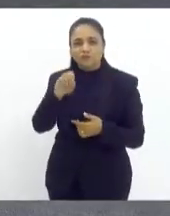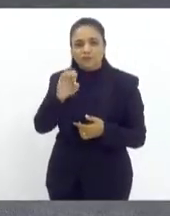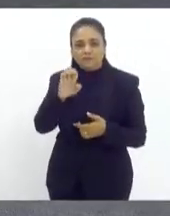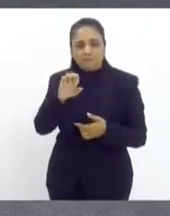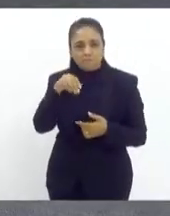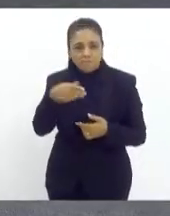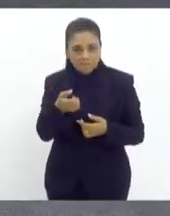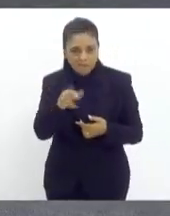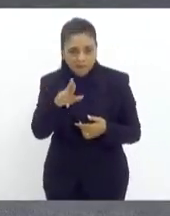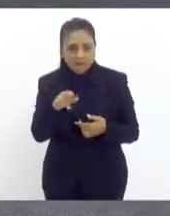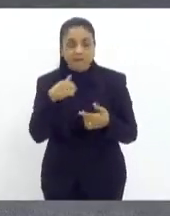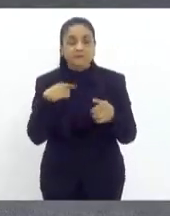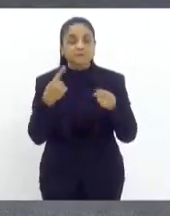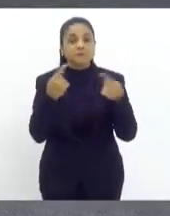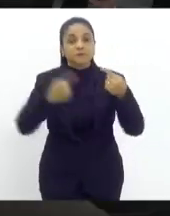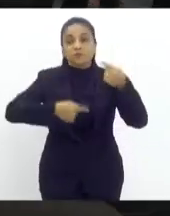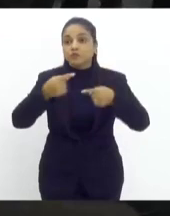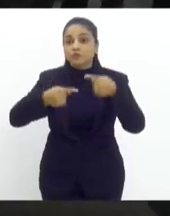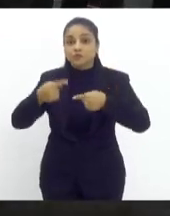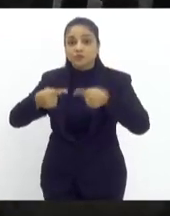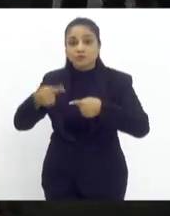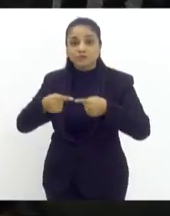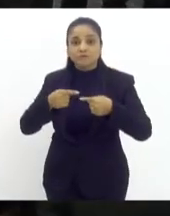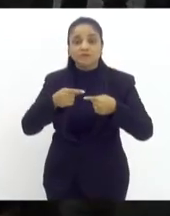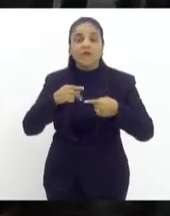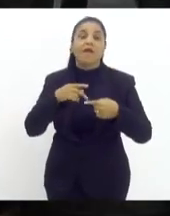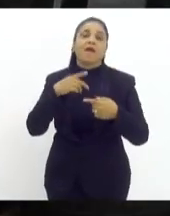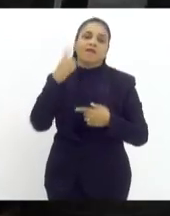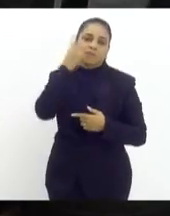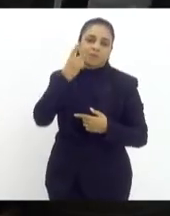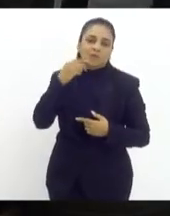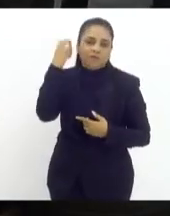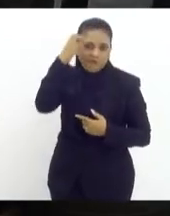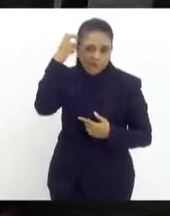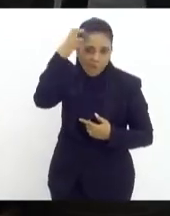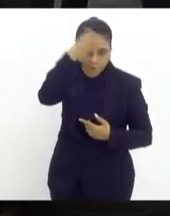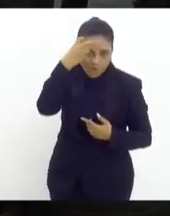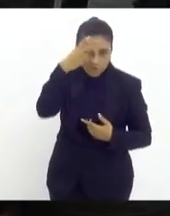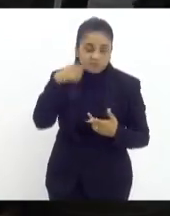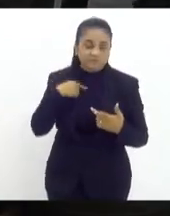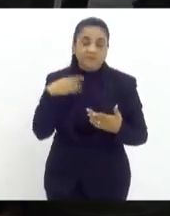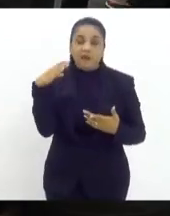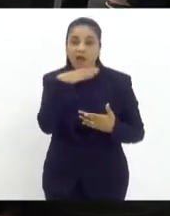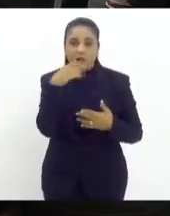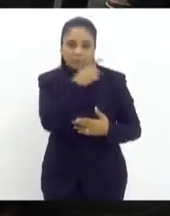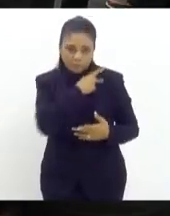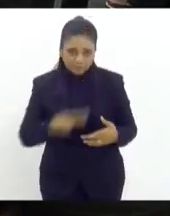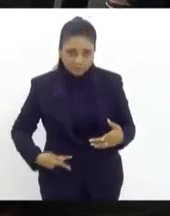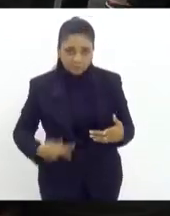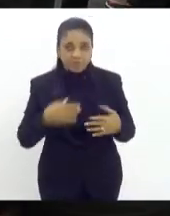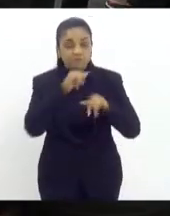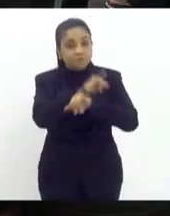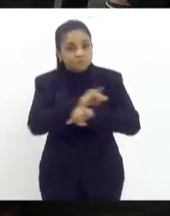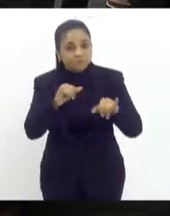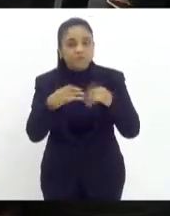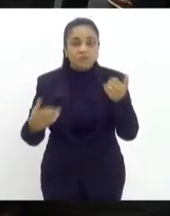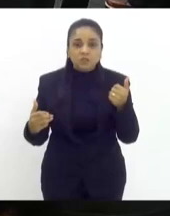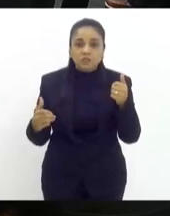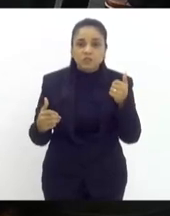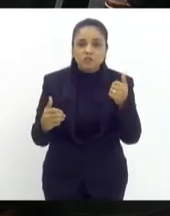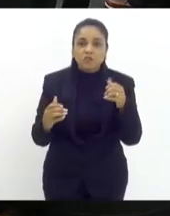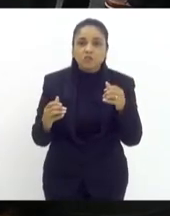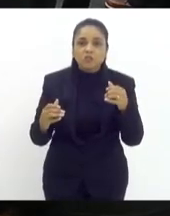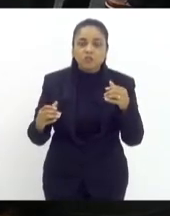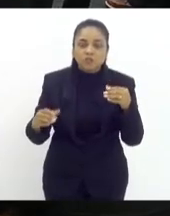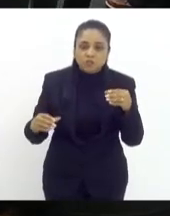pra discutir Presidente Deputado Verônica Presidente muito rapidamente queria também me somar é o conjunto